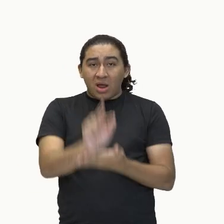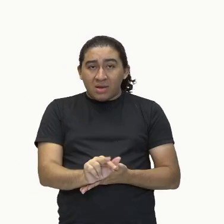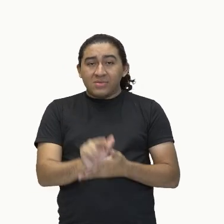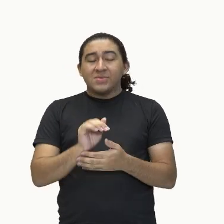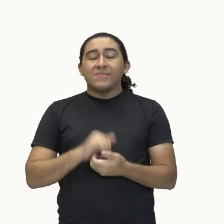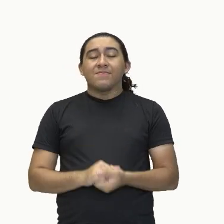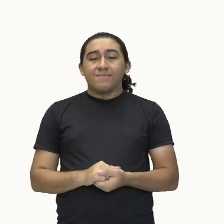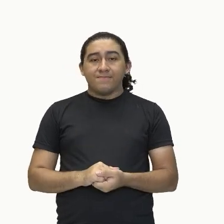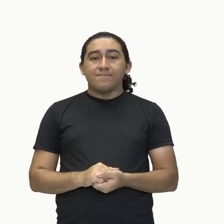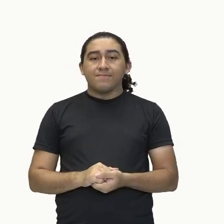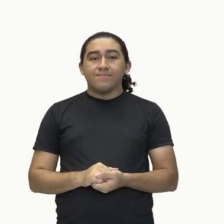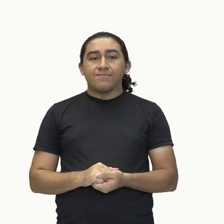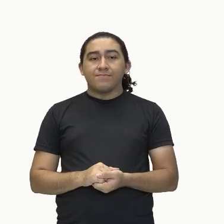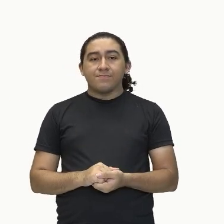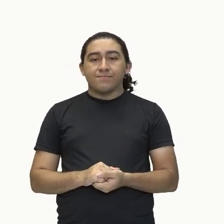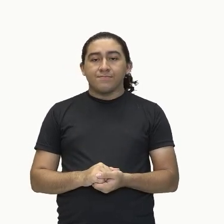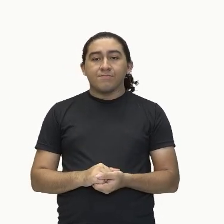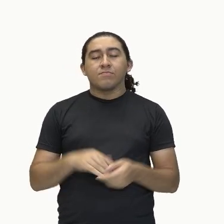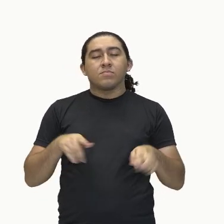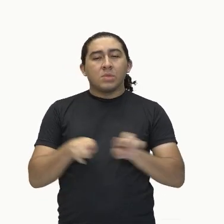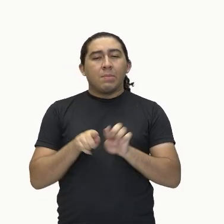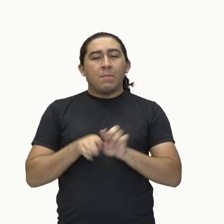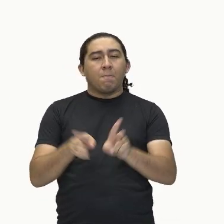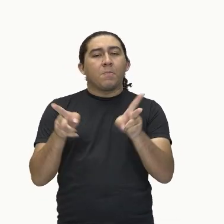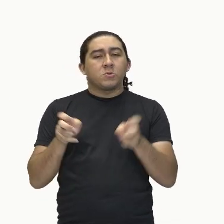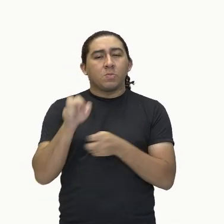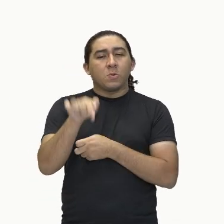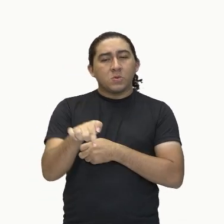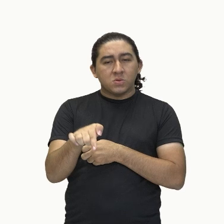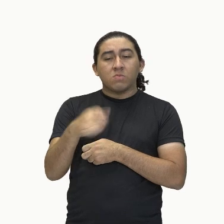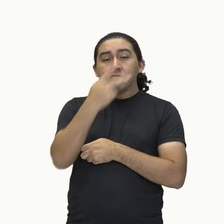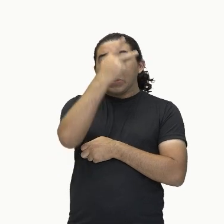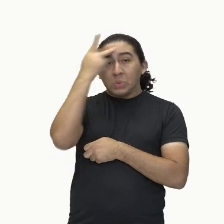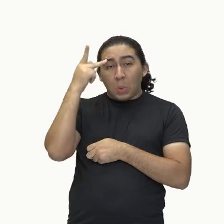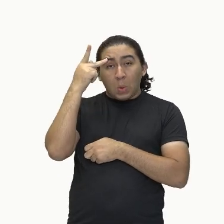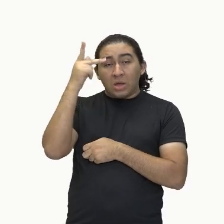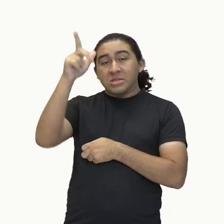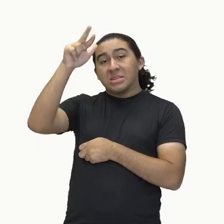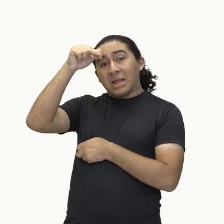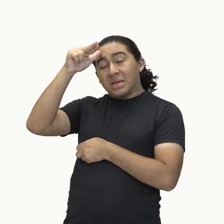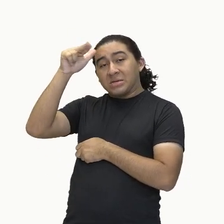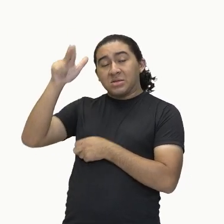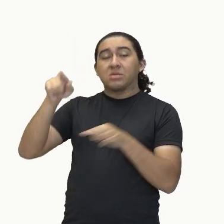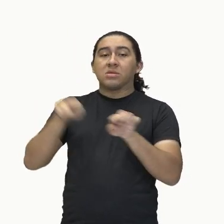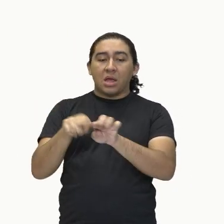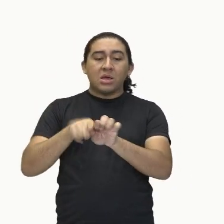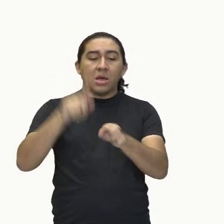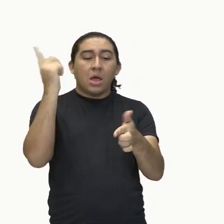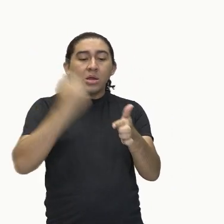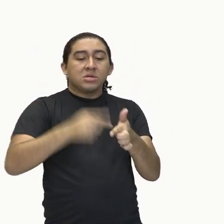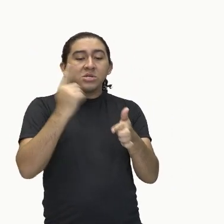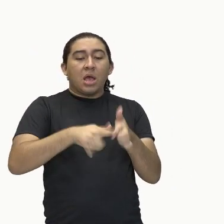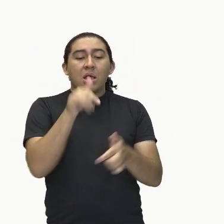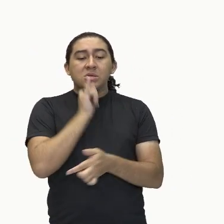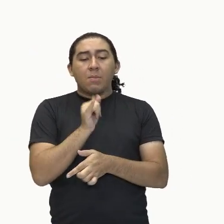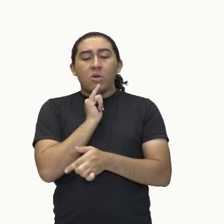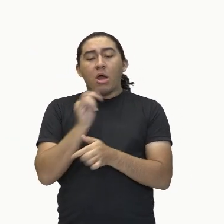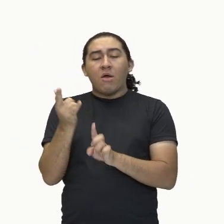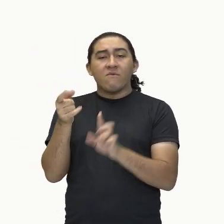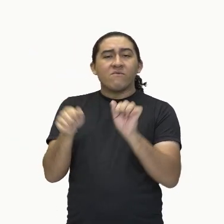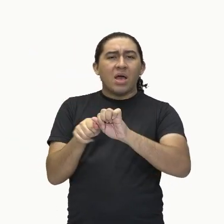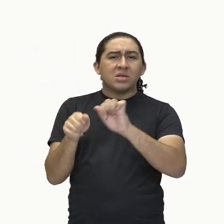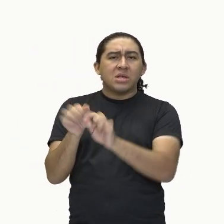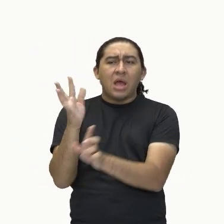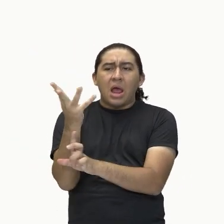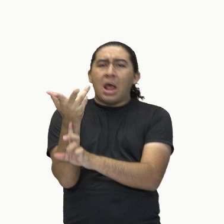nações. E percebam que os dadaístas, eles eram críticos a esse pensamento de fazer arte em um período de